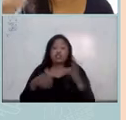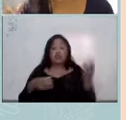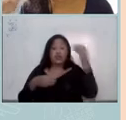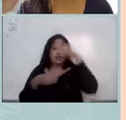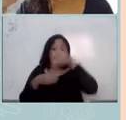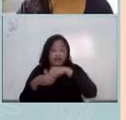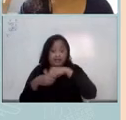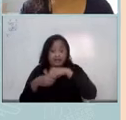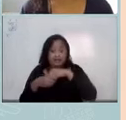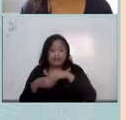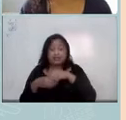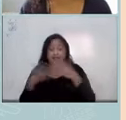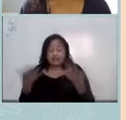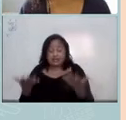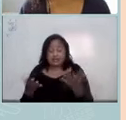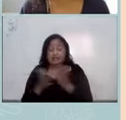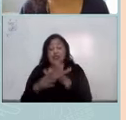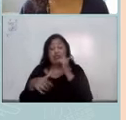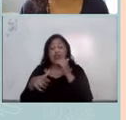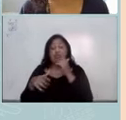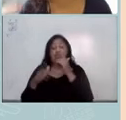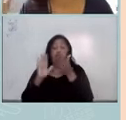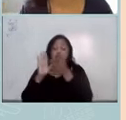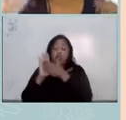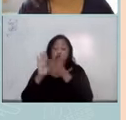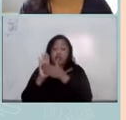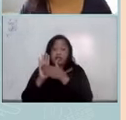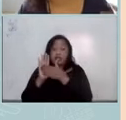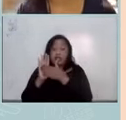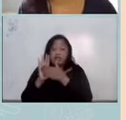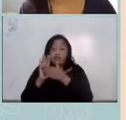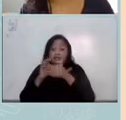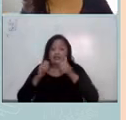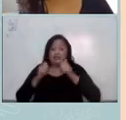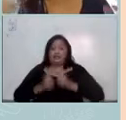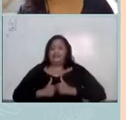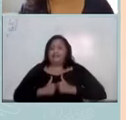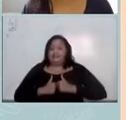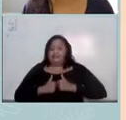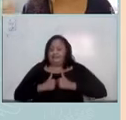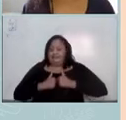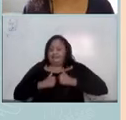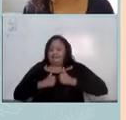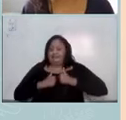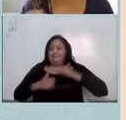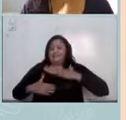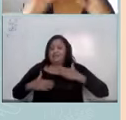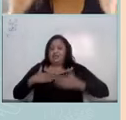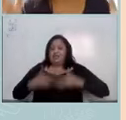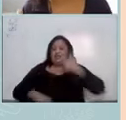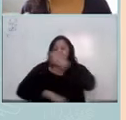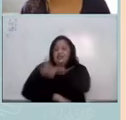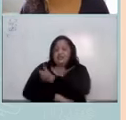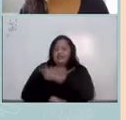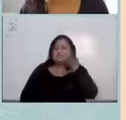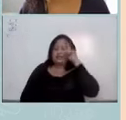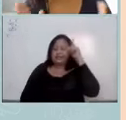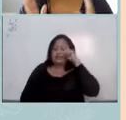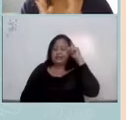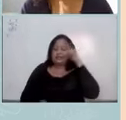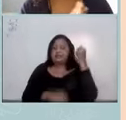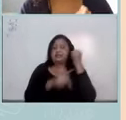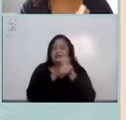Das vacinas, né? Lá do Programa Nacional de Imunização, que são aquelas vacinas que são dadas todo ano e tudo mais, né? Que fazem parte do